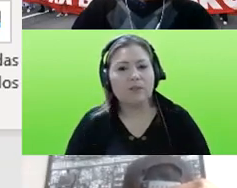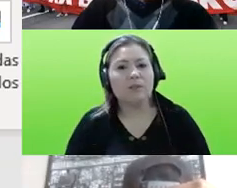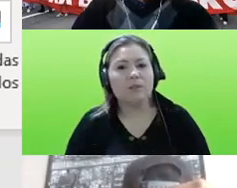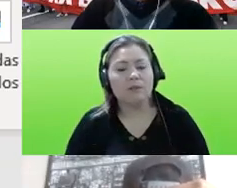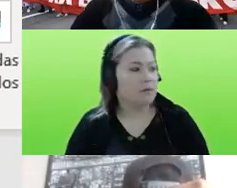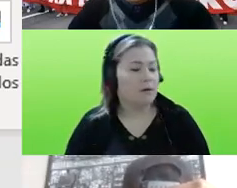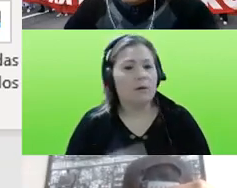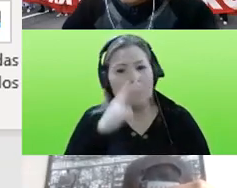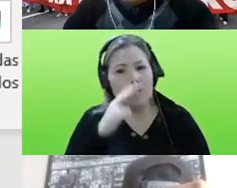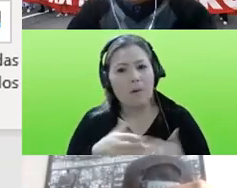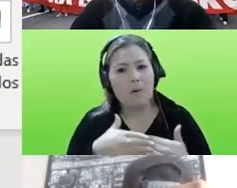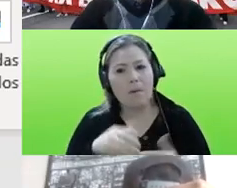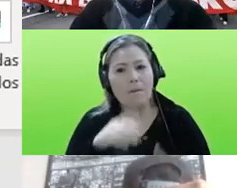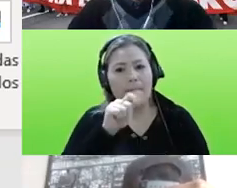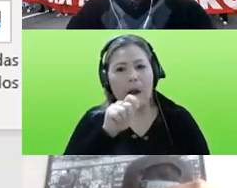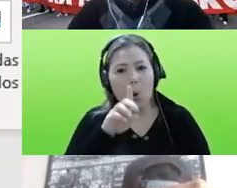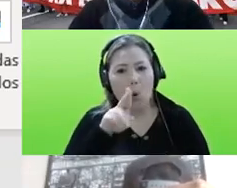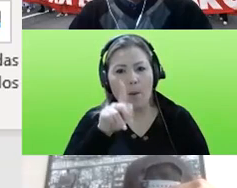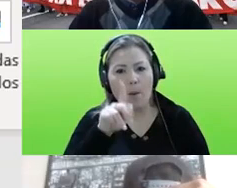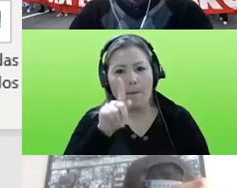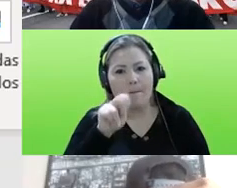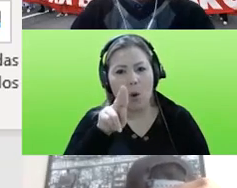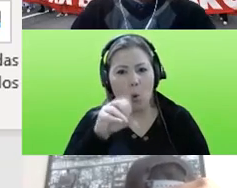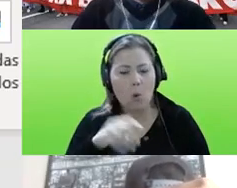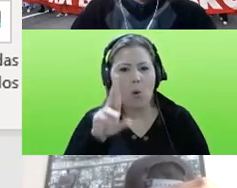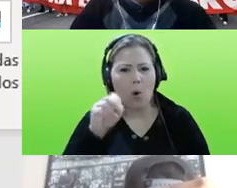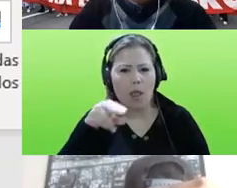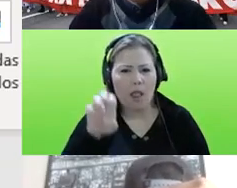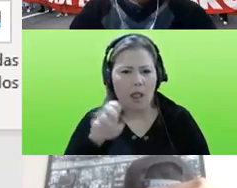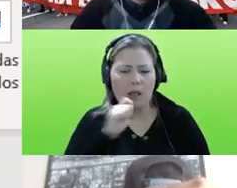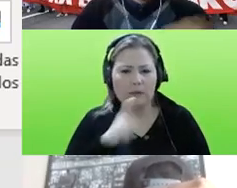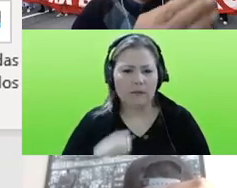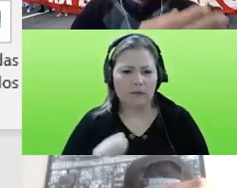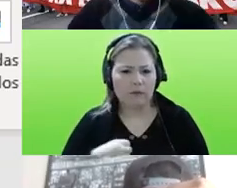Rouanet, que ainda está vivo, é marido da socióloga